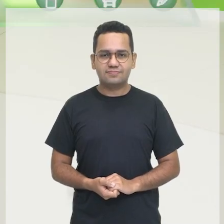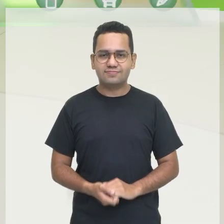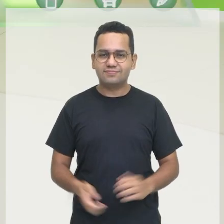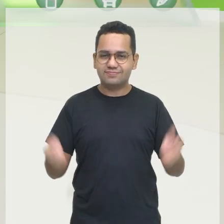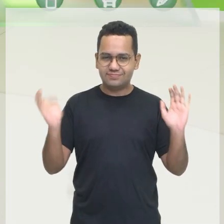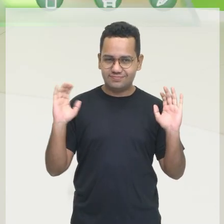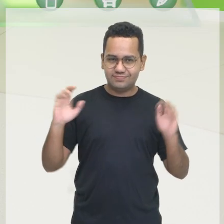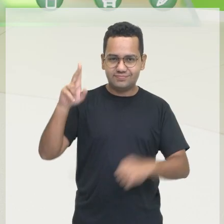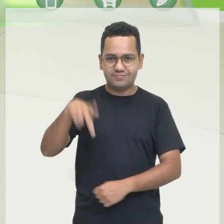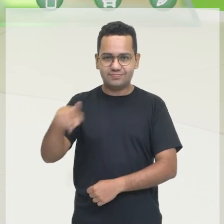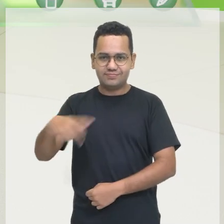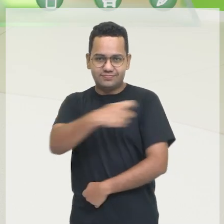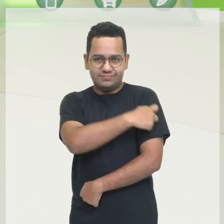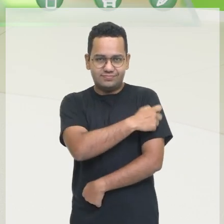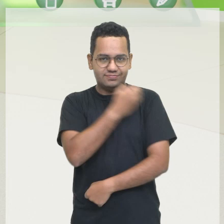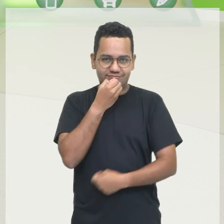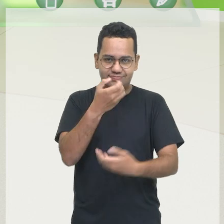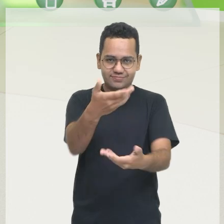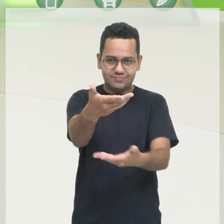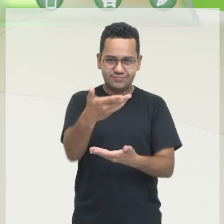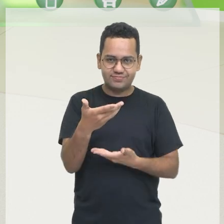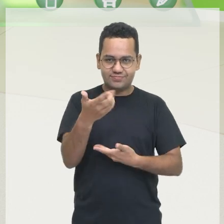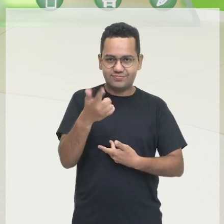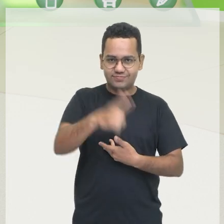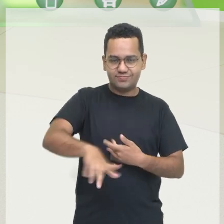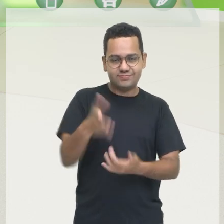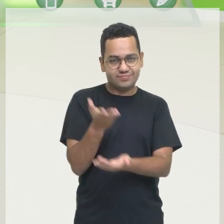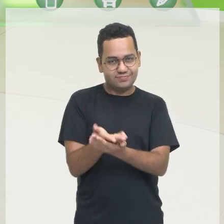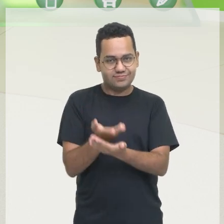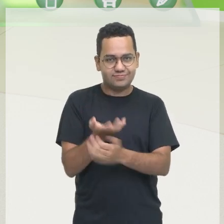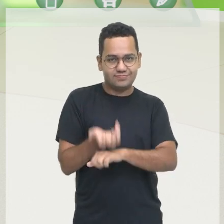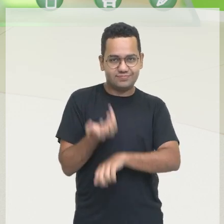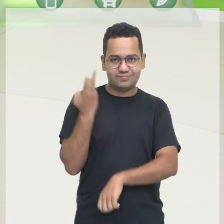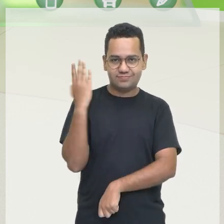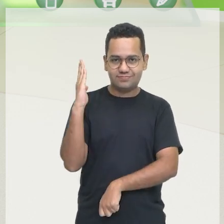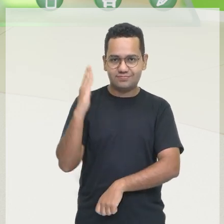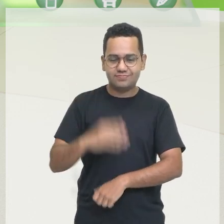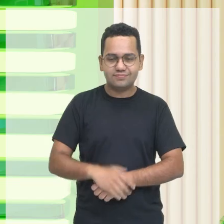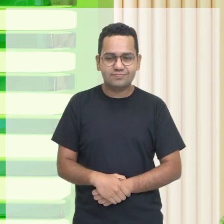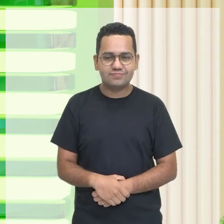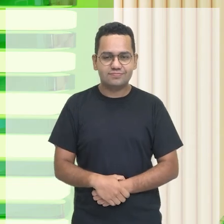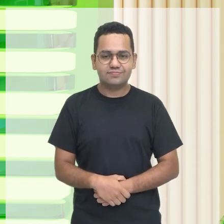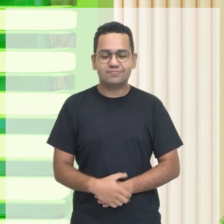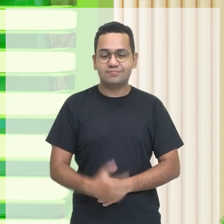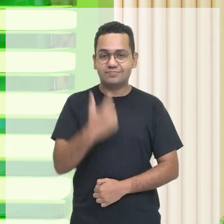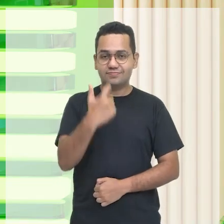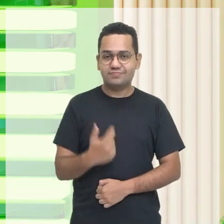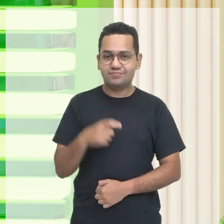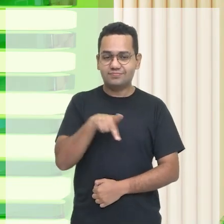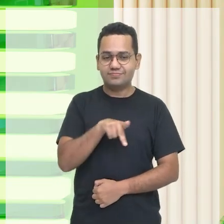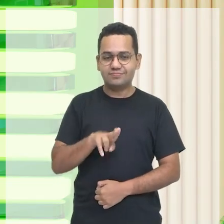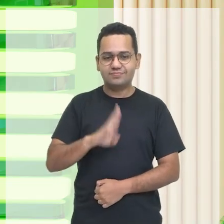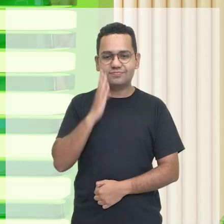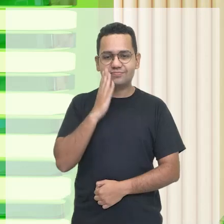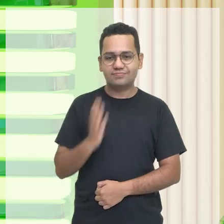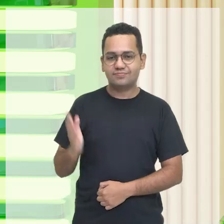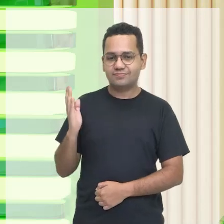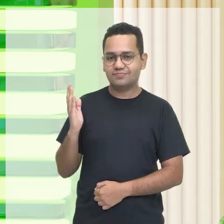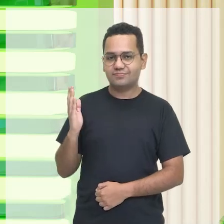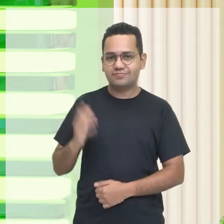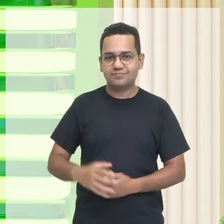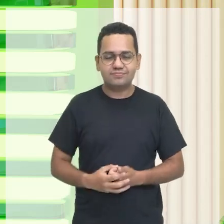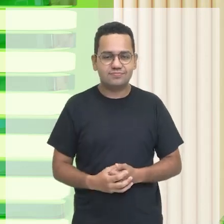Olá, professores e estudantes, sejam bem-vindos aí para a nossa aula de Biologia. Eu sou o professor Dayson